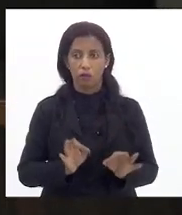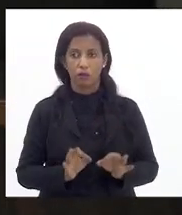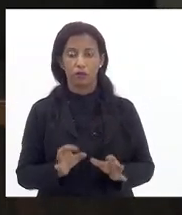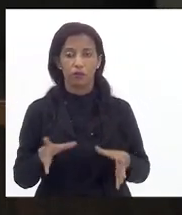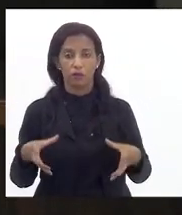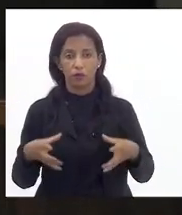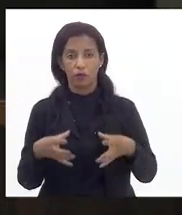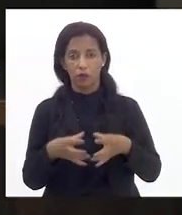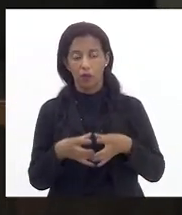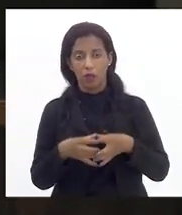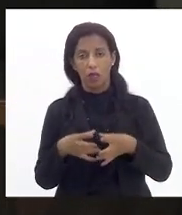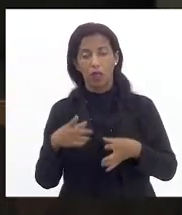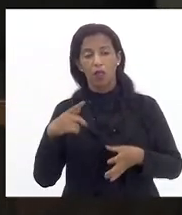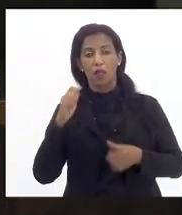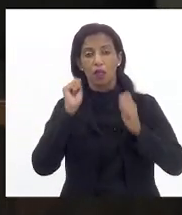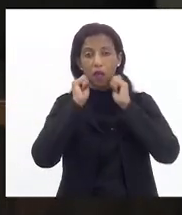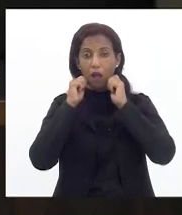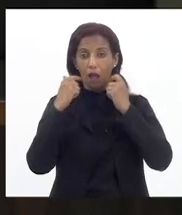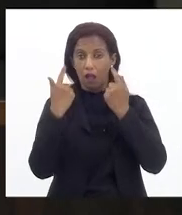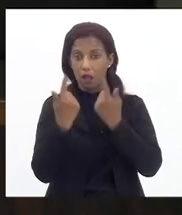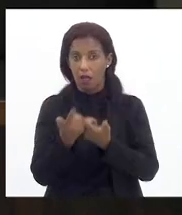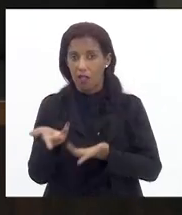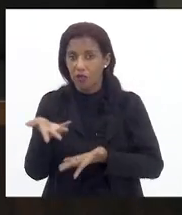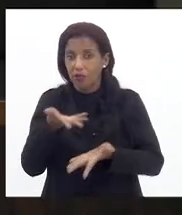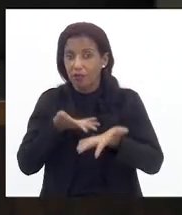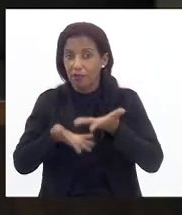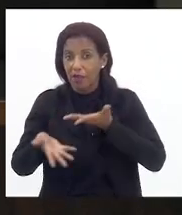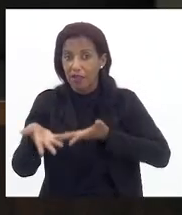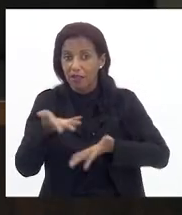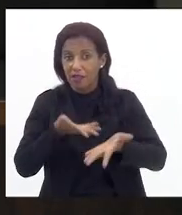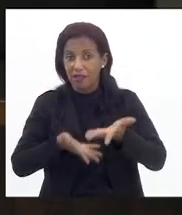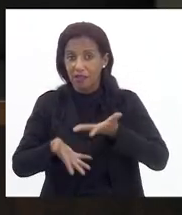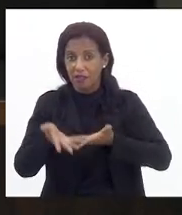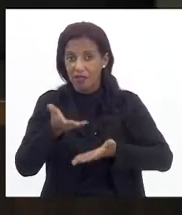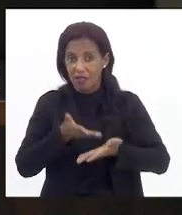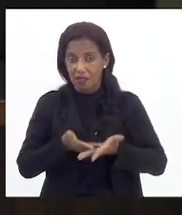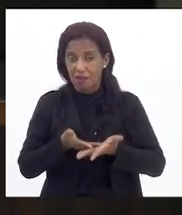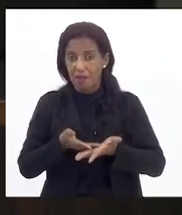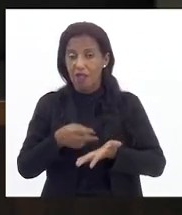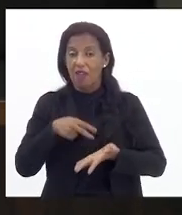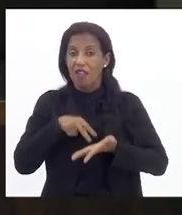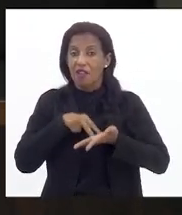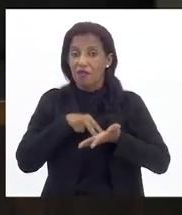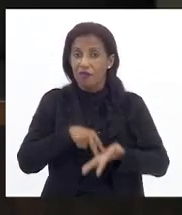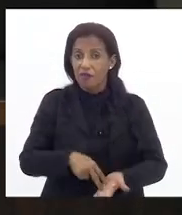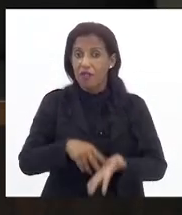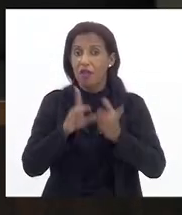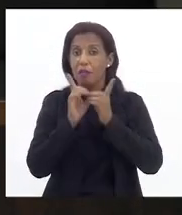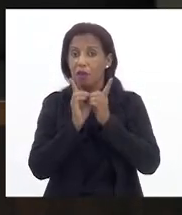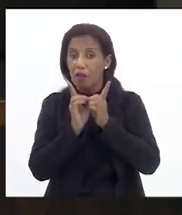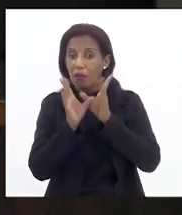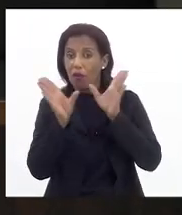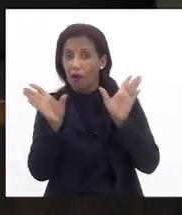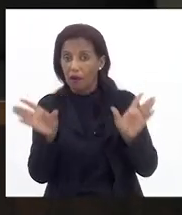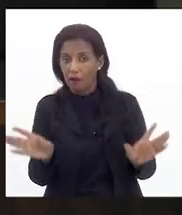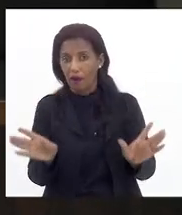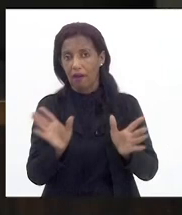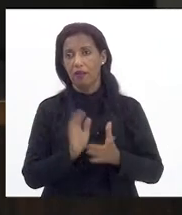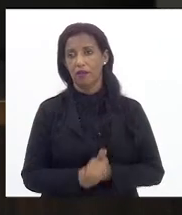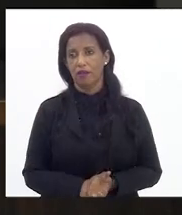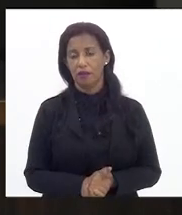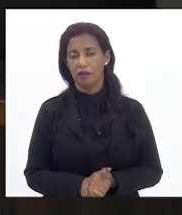o que o Parlamento participe de forma absolutamente filme democrática e